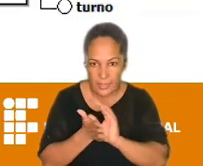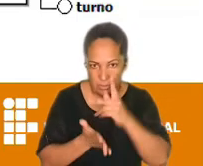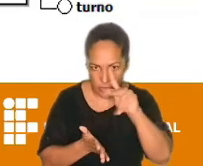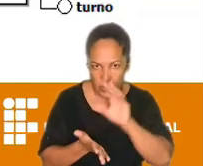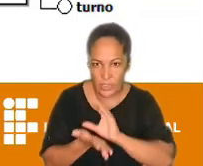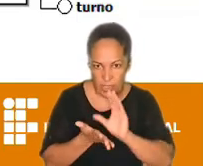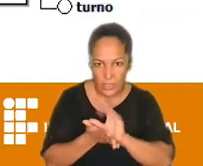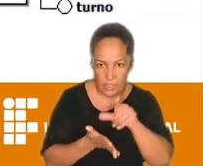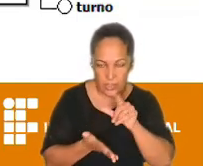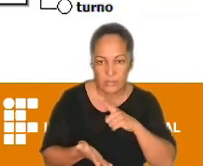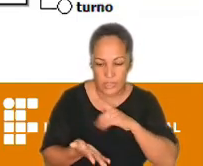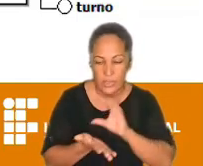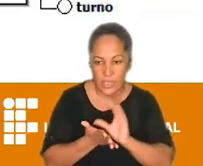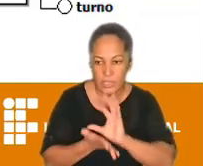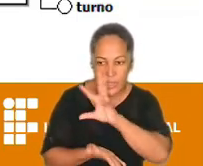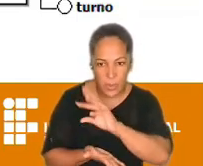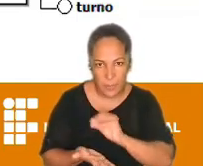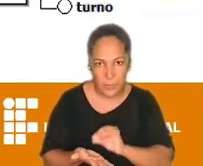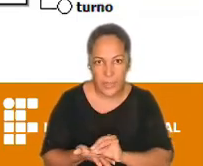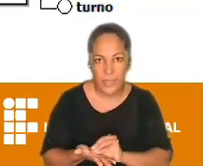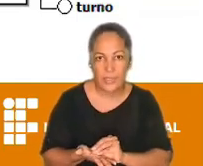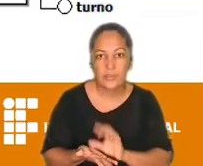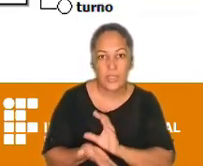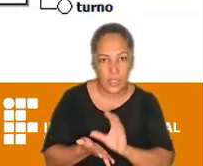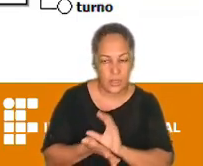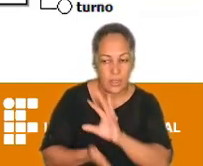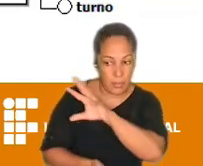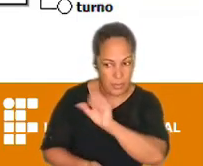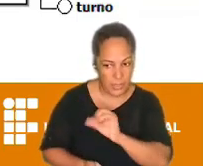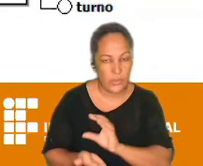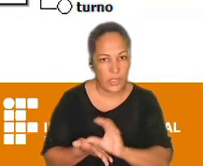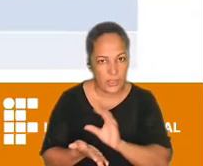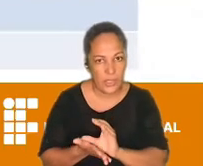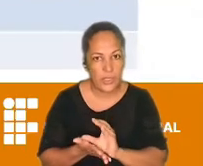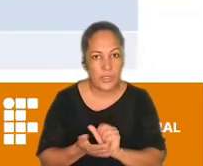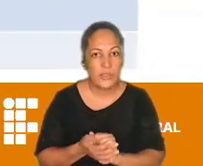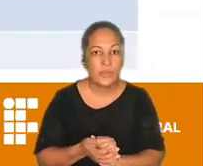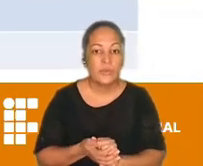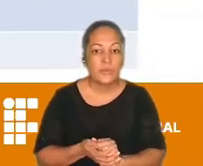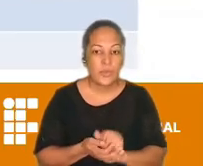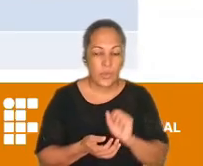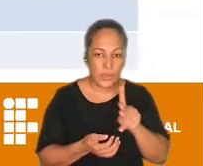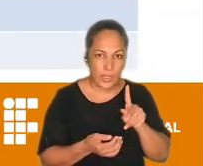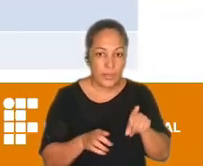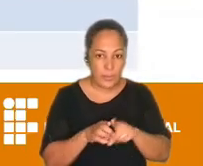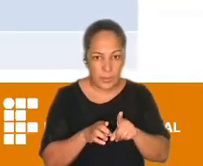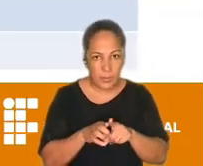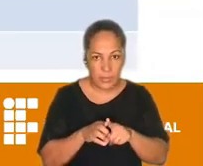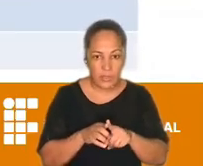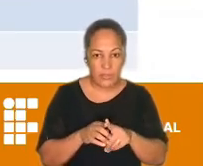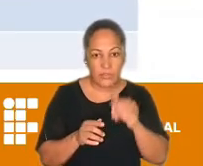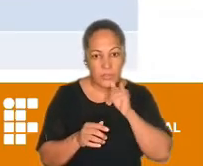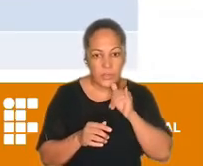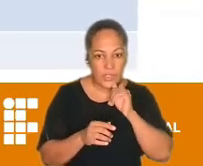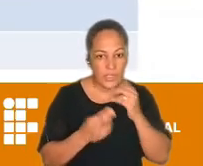não estiver usando caderno, você pode abrir um bloquinho de notas, ou um Word, ou um Excelzinho, tá? Se vocês quiserem fazer nesse modelinho aqui, ó, fica bem